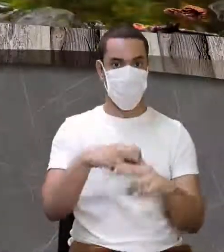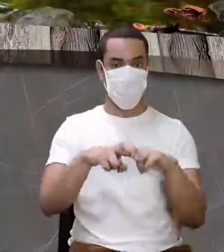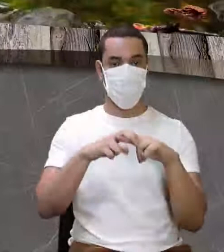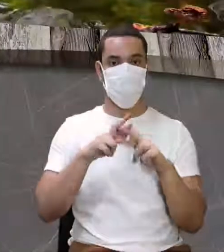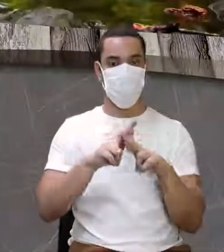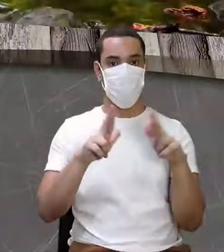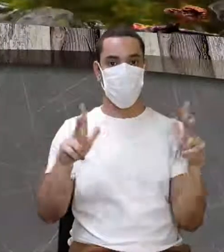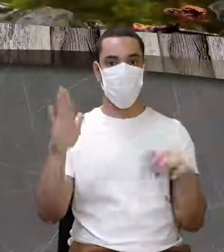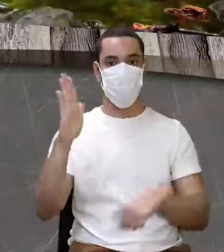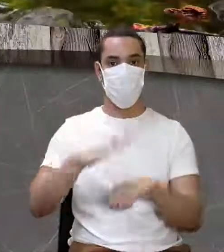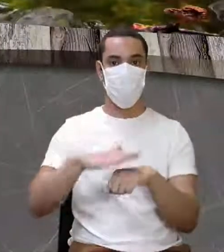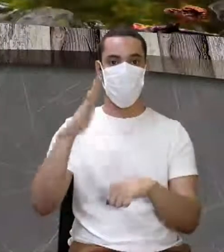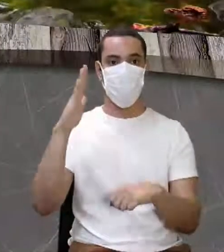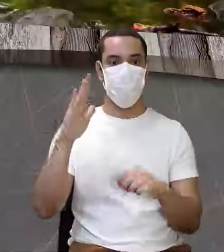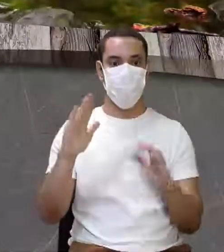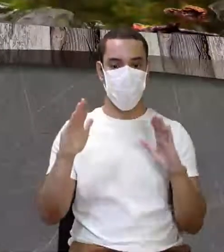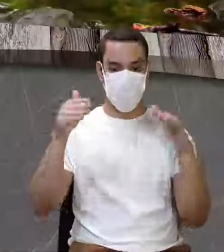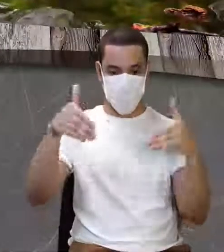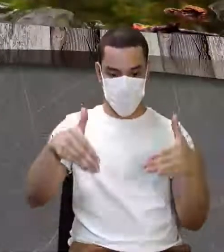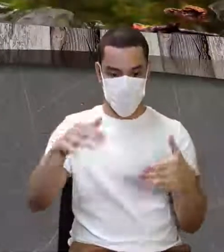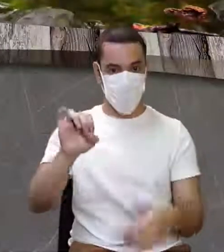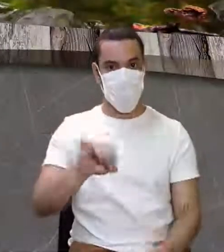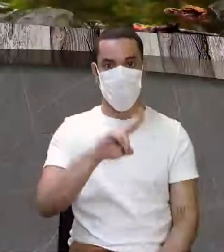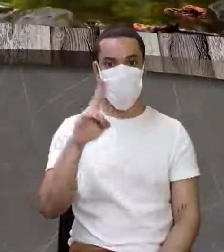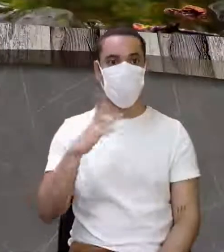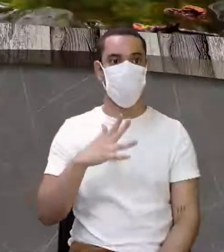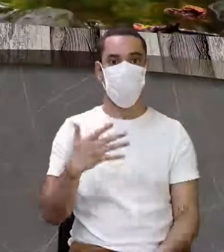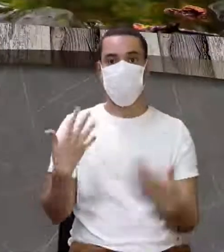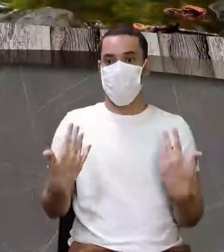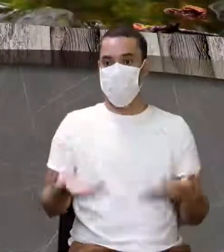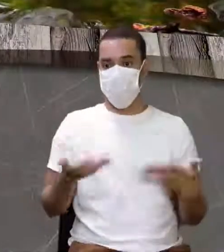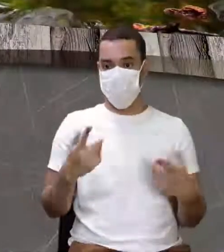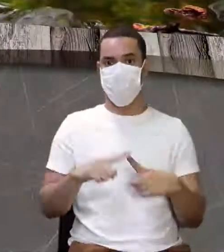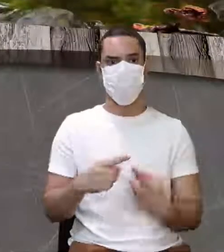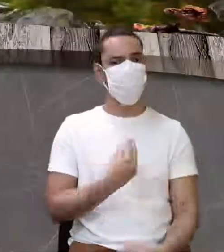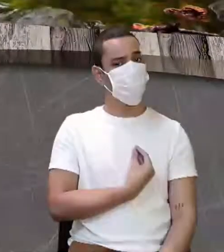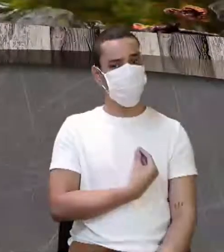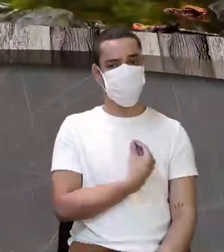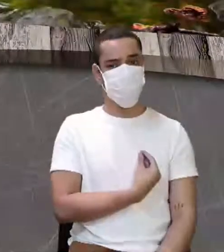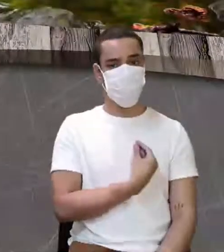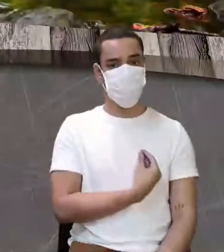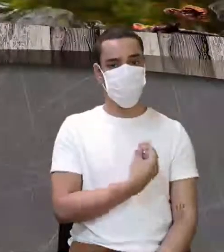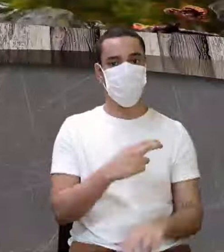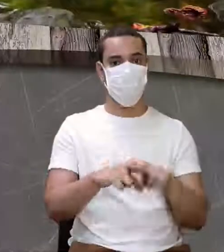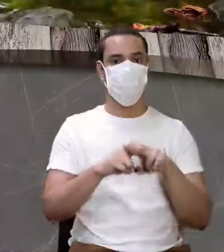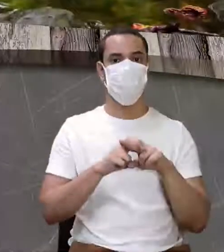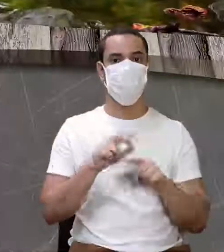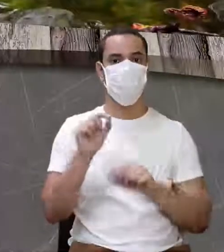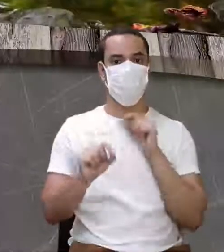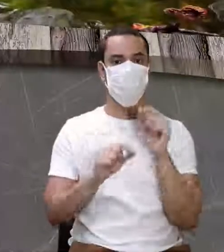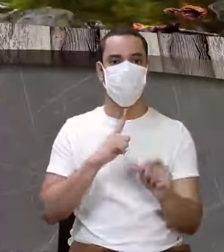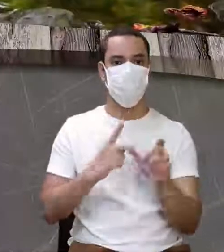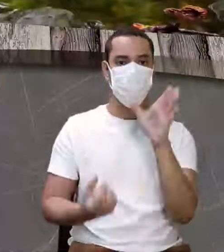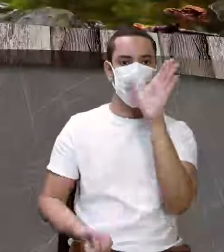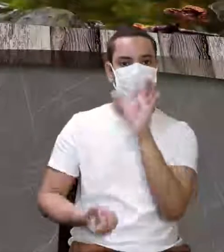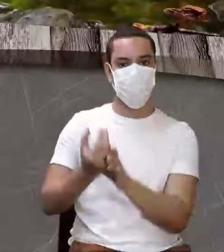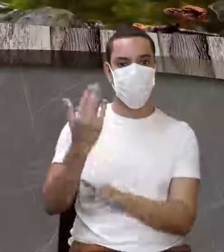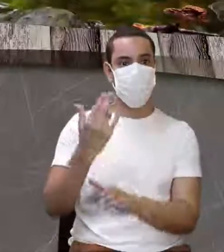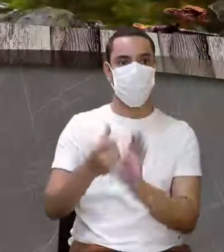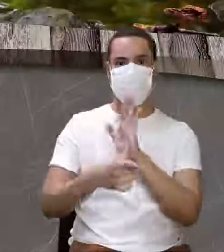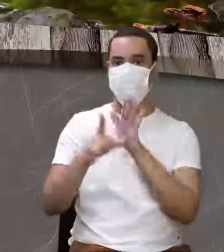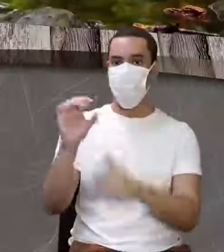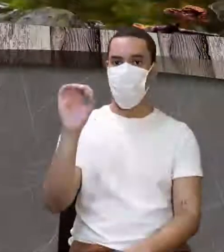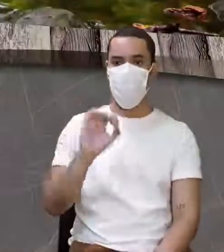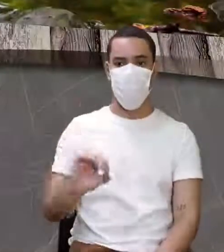diferenças podem ser mais acentuadas ou mais leves, mas existem. E quando eles se reproduzem, não existe